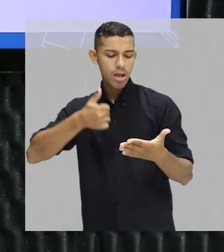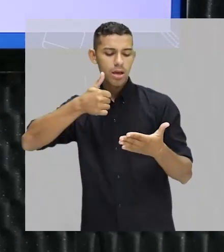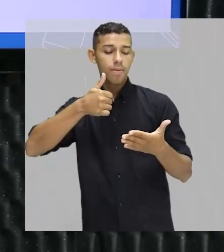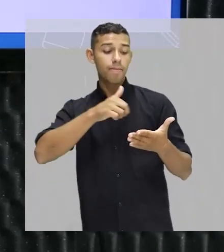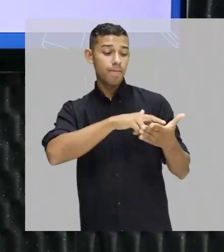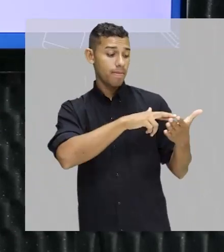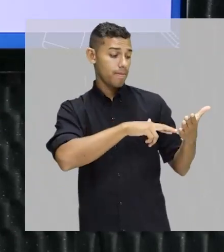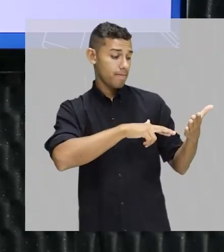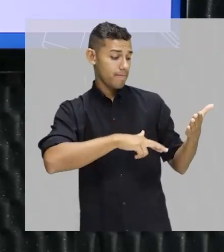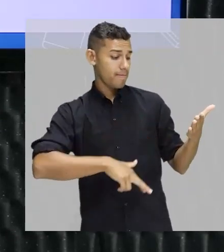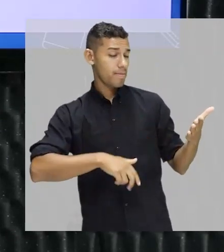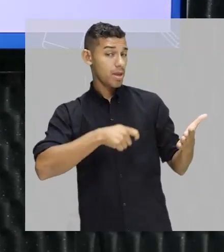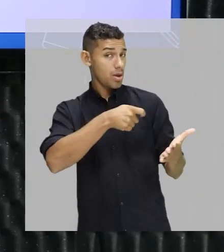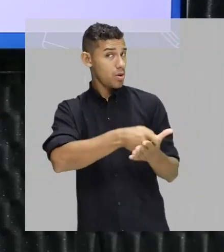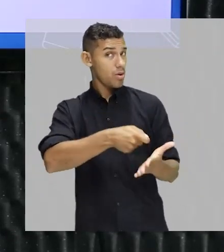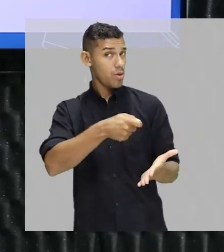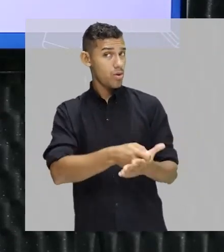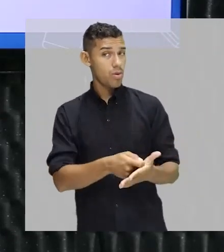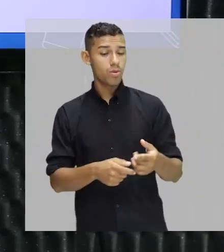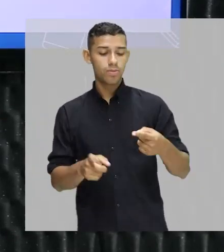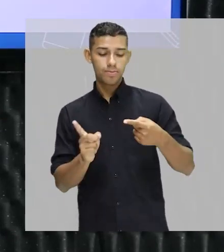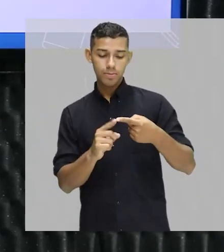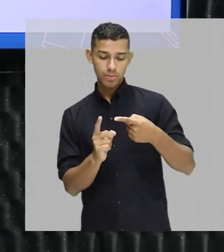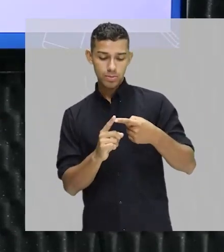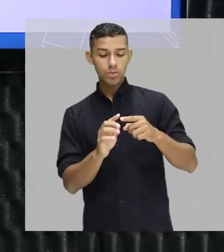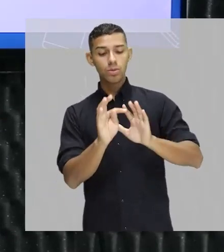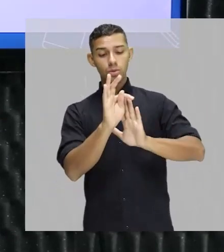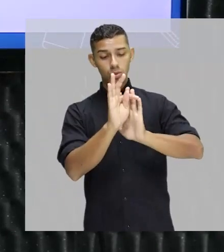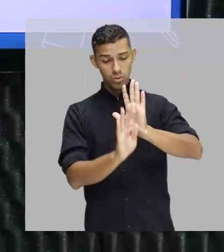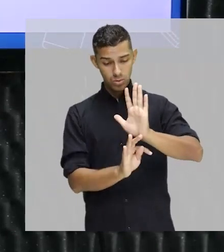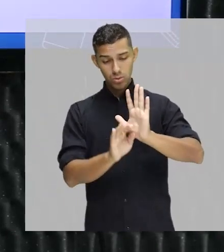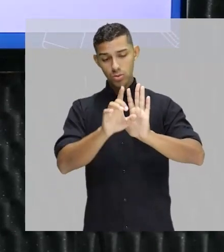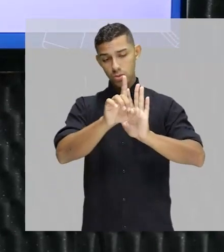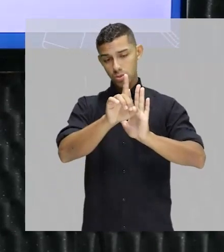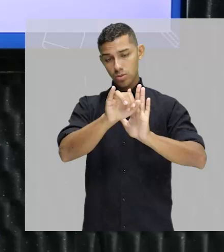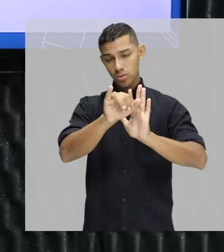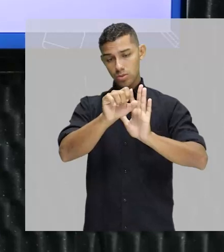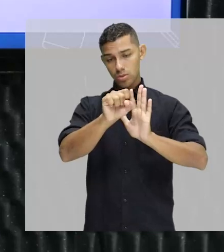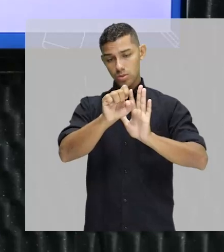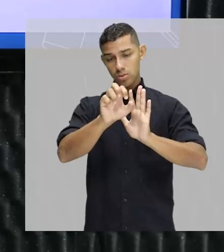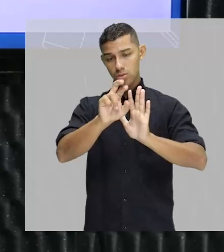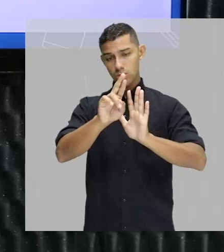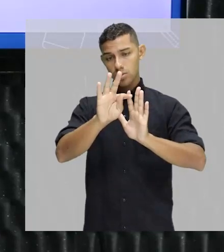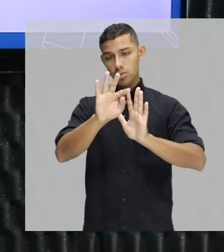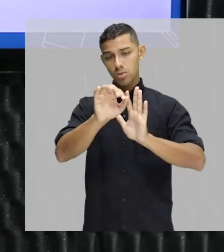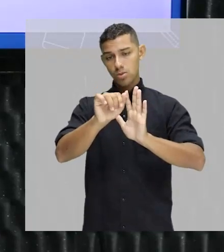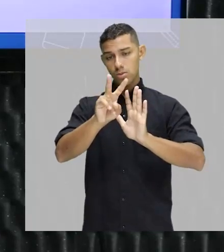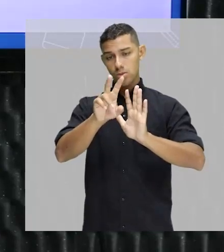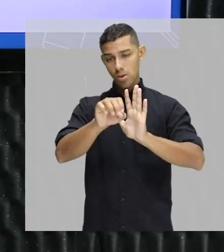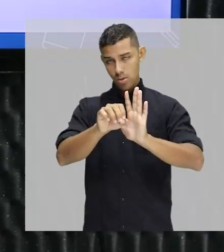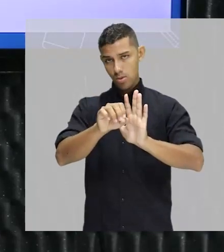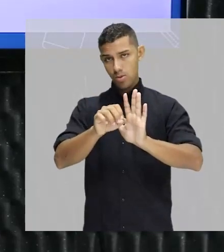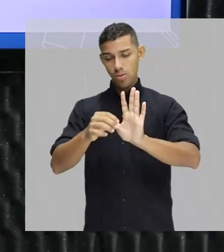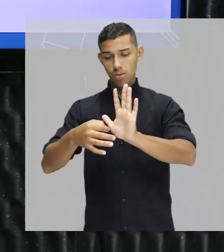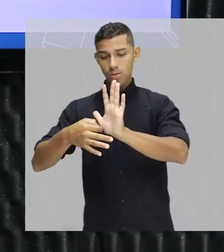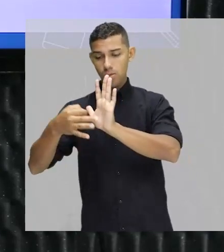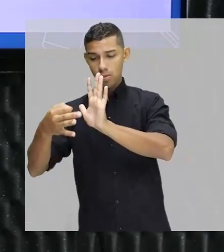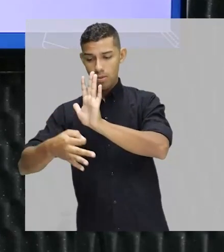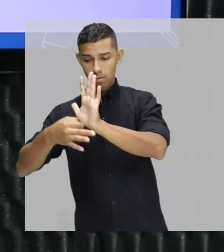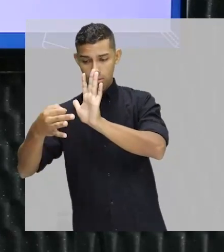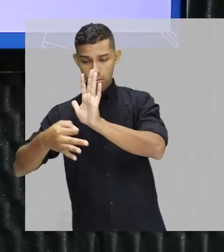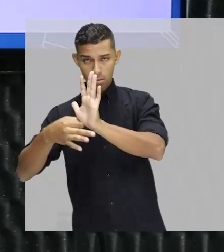redação vai ser cobrado o quê? O texto dissertativo, argumentativo. Mas quando você faz essas